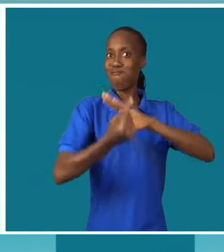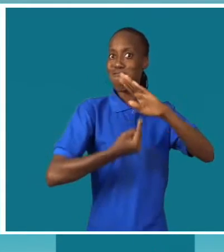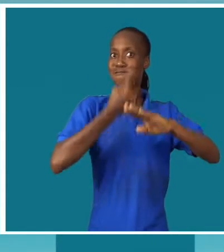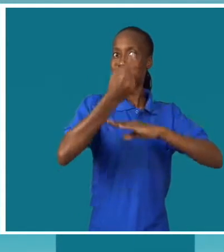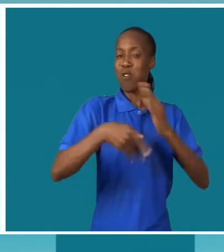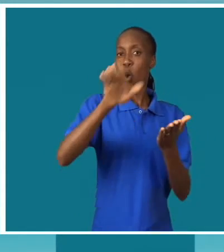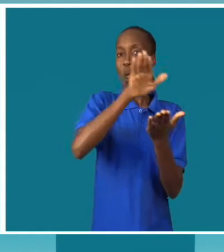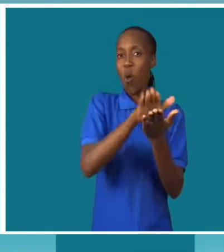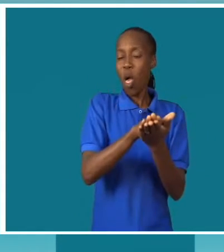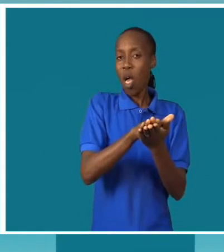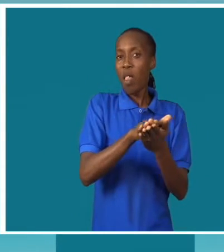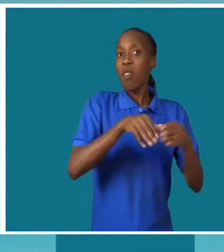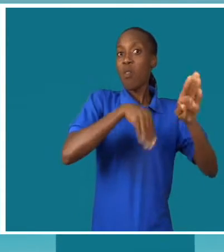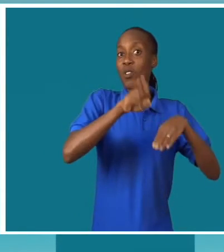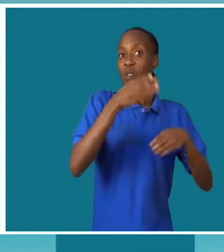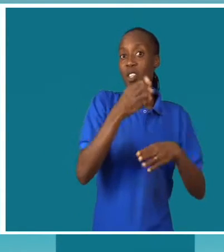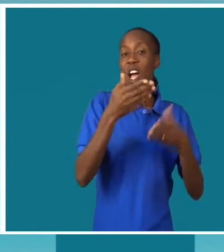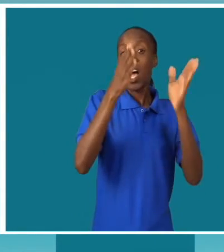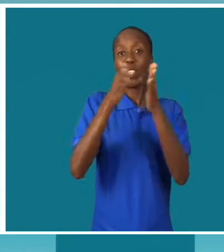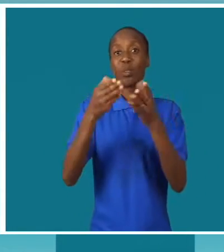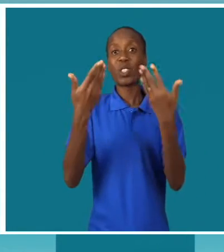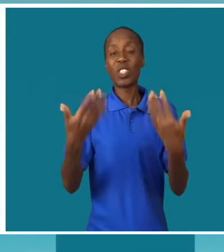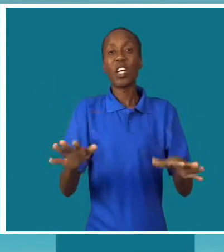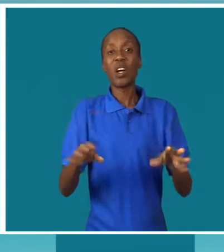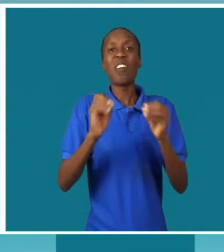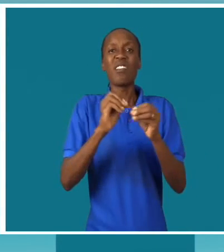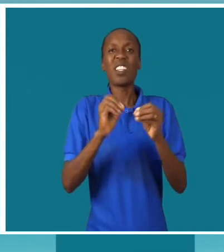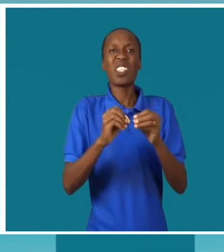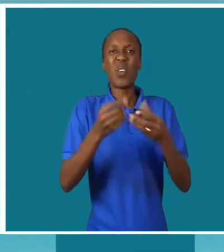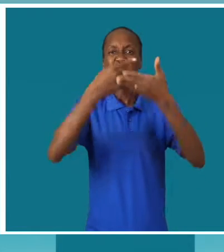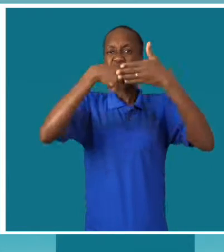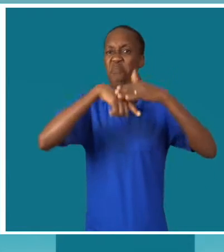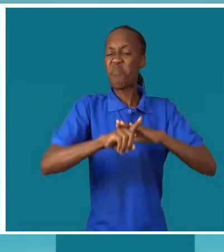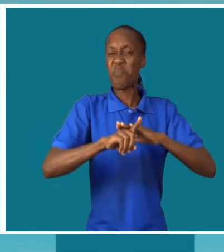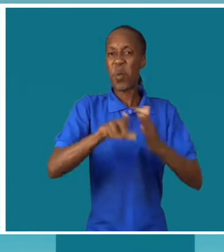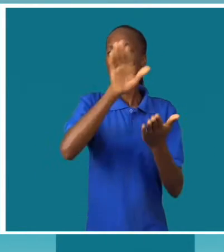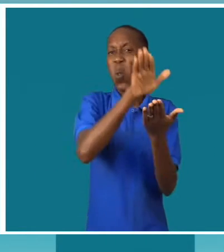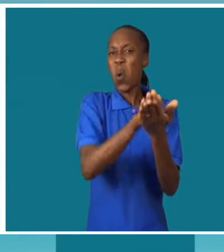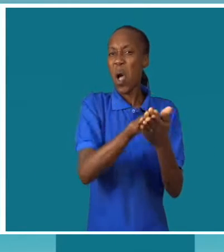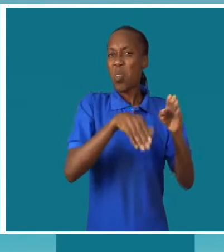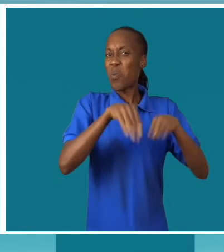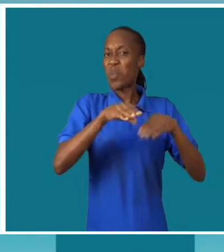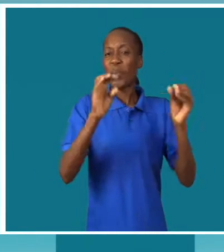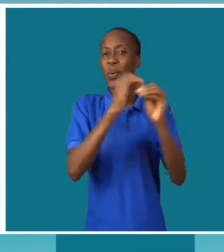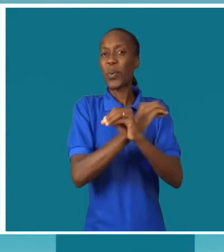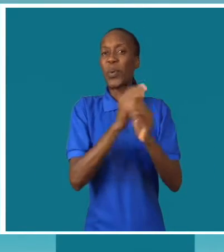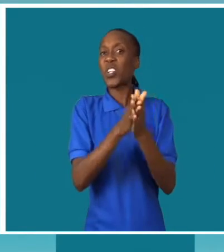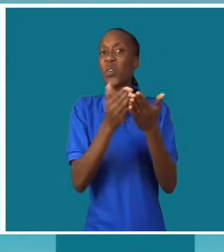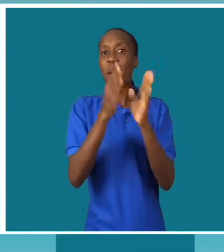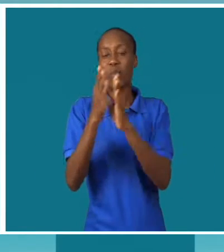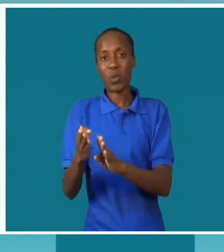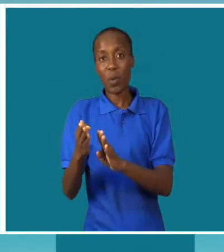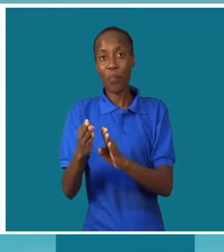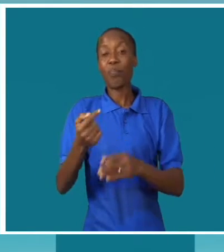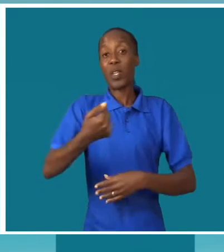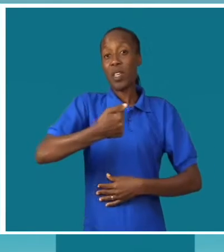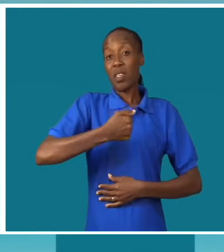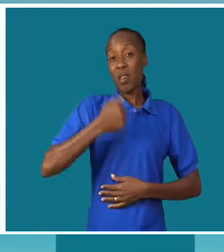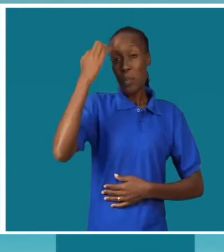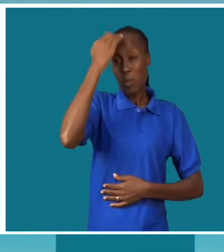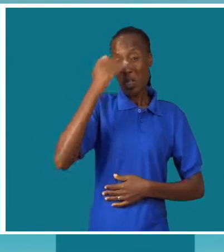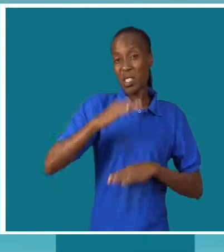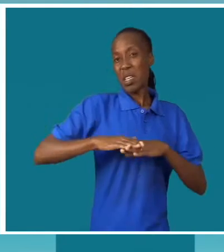Vocês como sabem que ultimamente as pessoas têm desligado muito aos campos, eu acredito que com este modelo provavelmente as pessoas